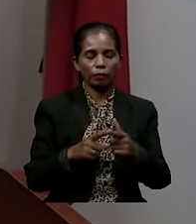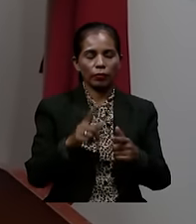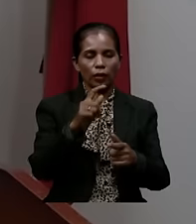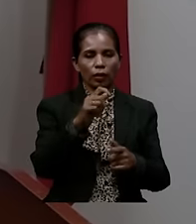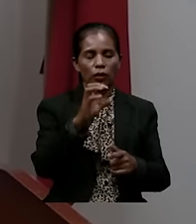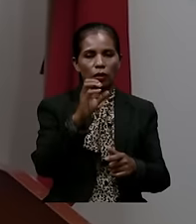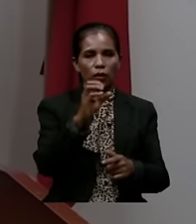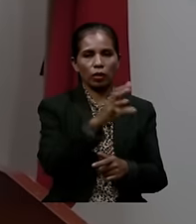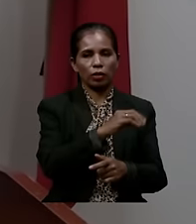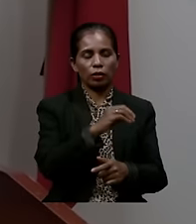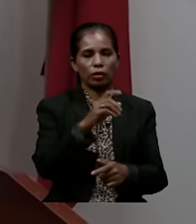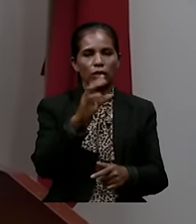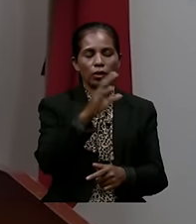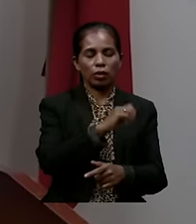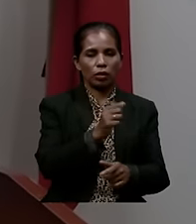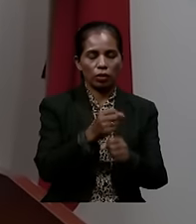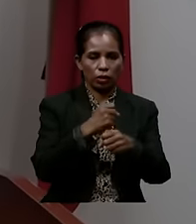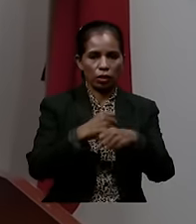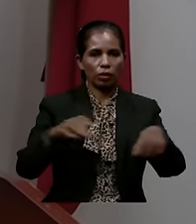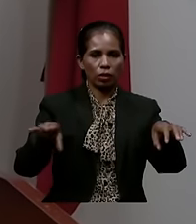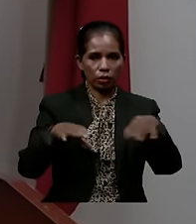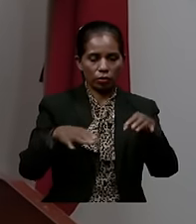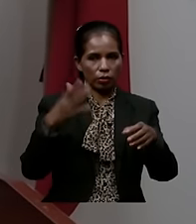Toponomia, senhores irmãos, Halau Hela em serviço.